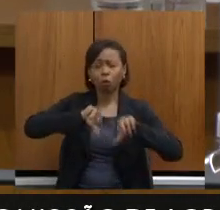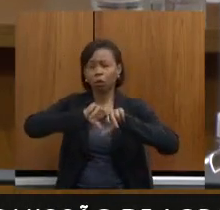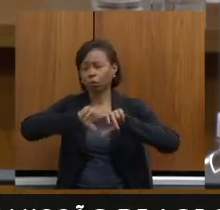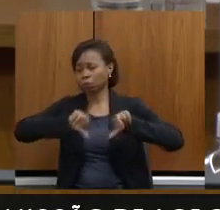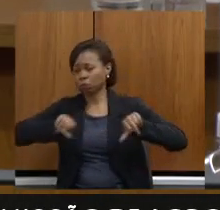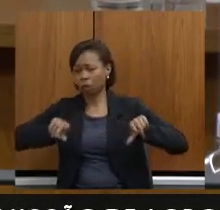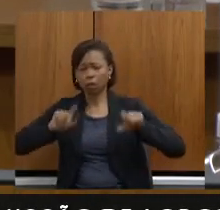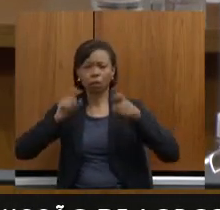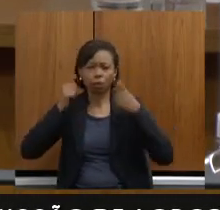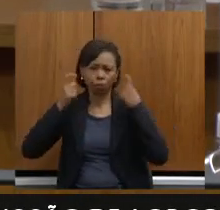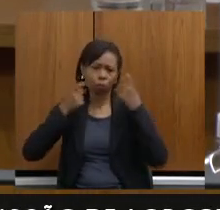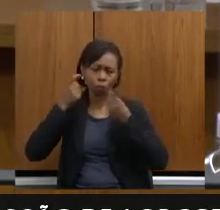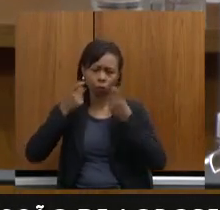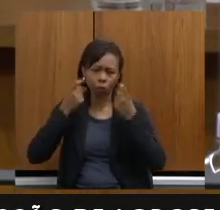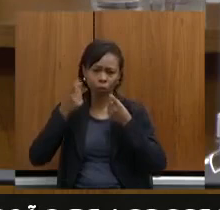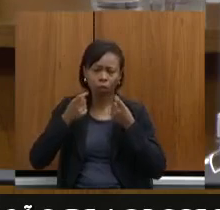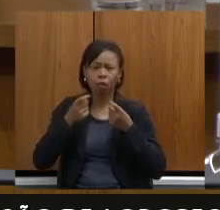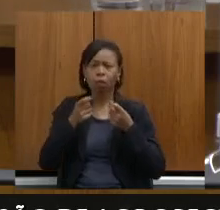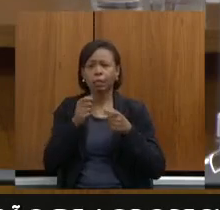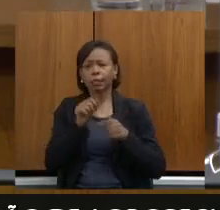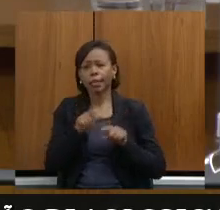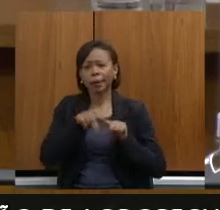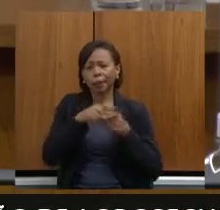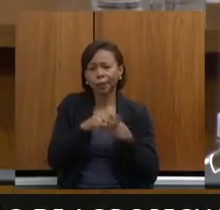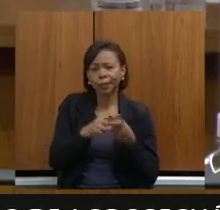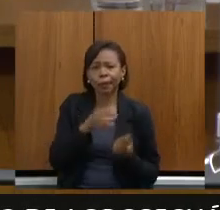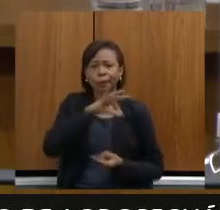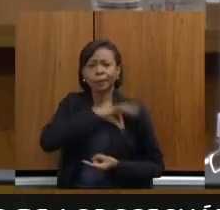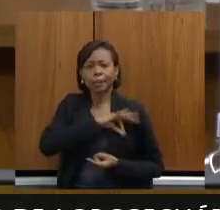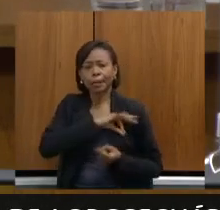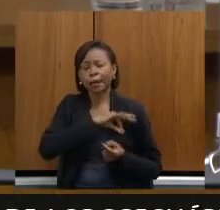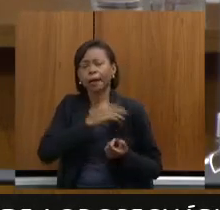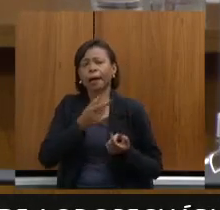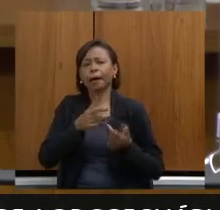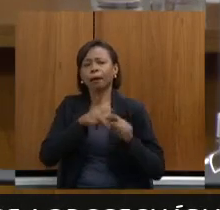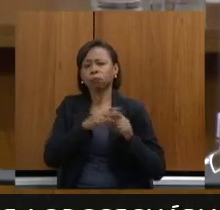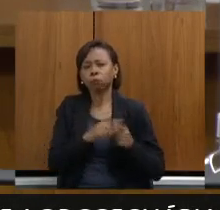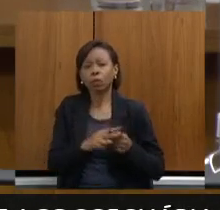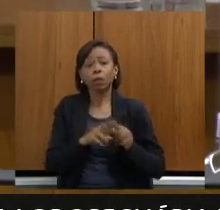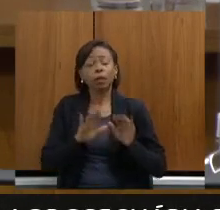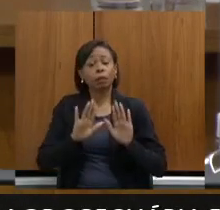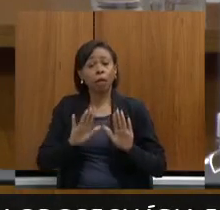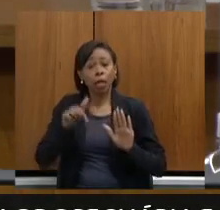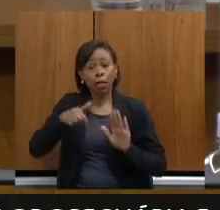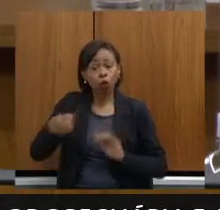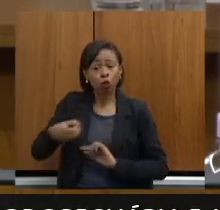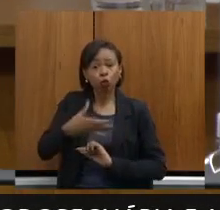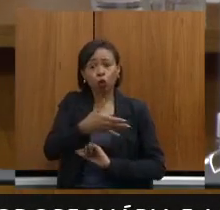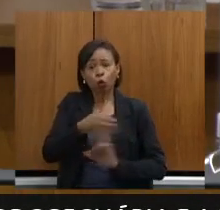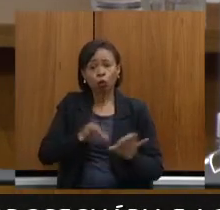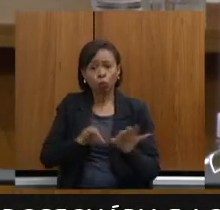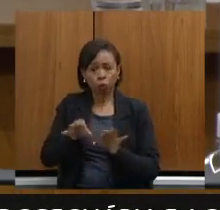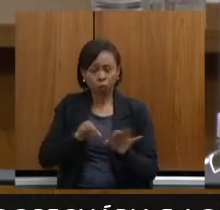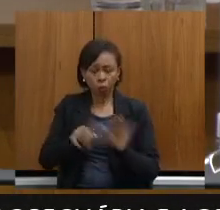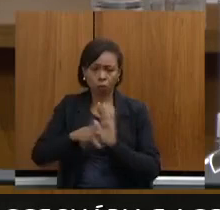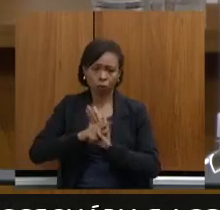à a correções dos salários mas nesse novo programa que o ministério fez de recuperação